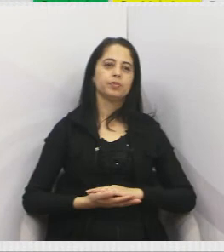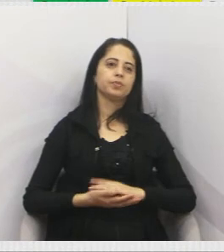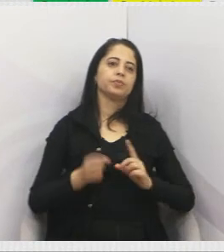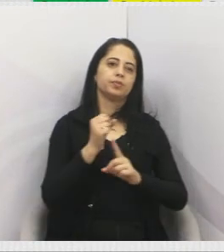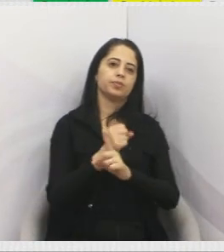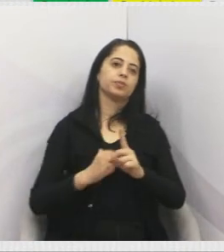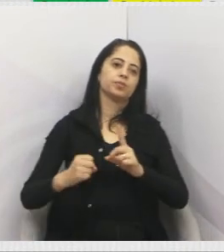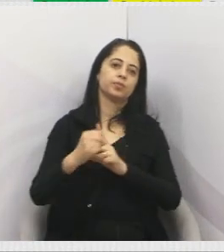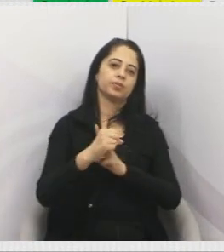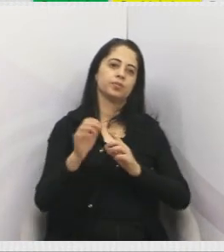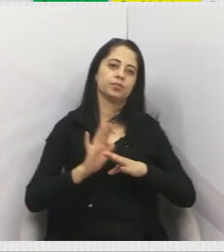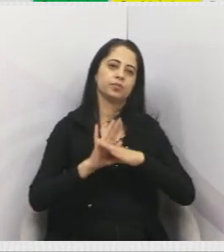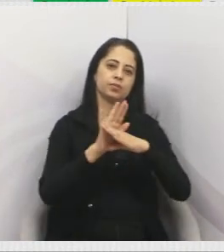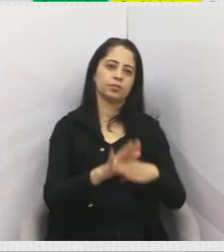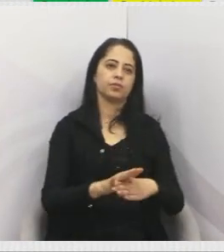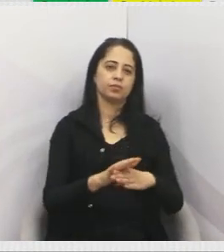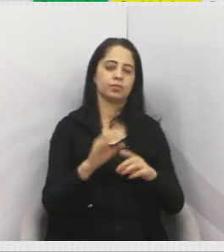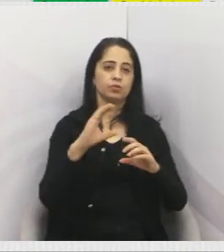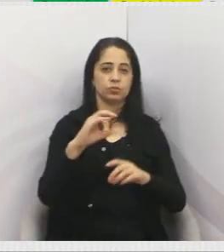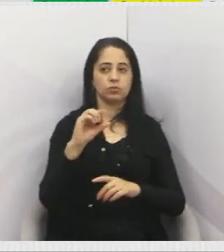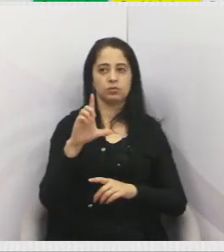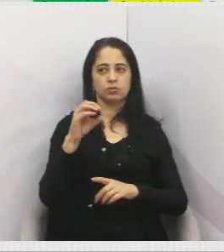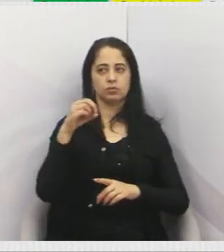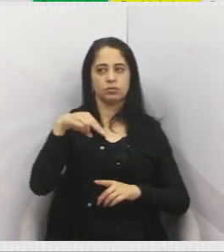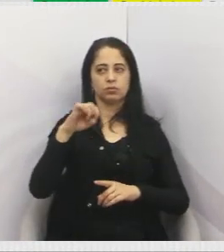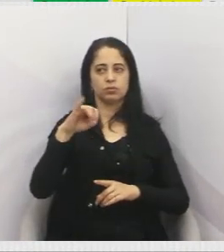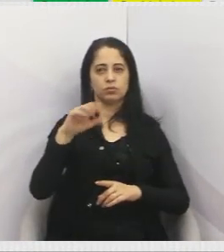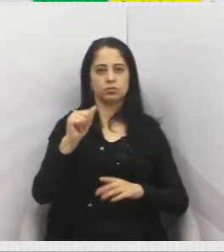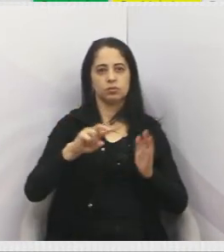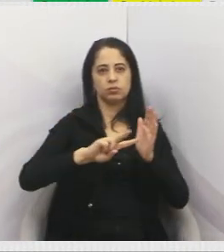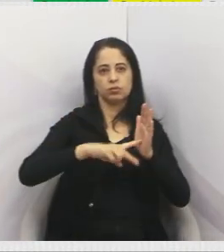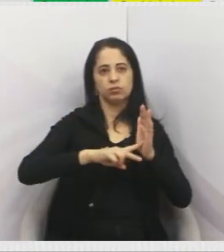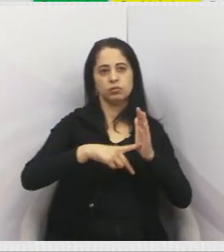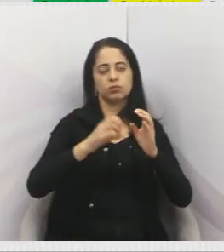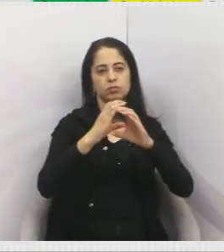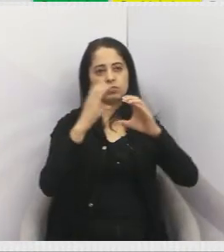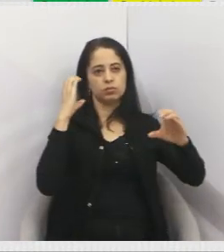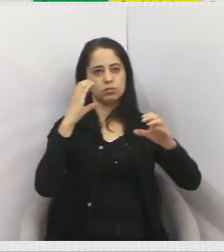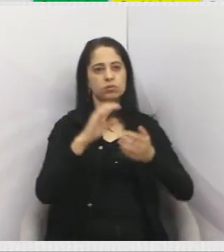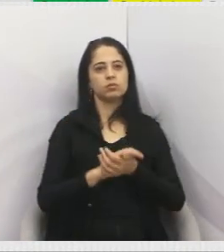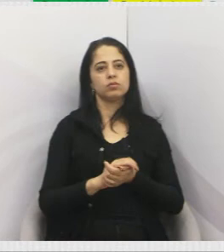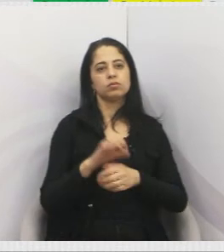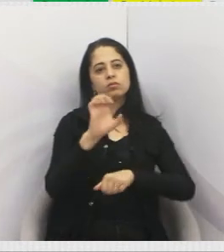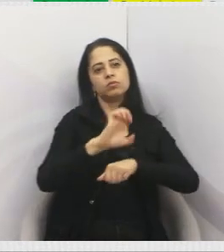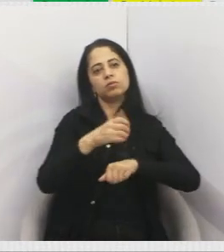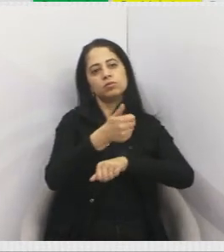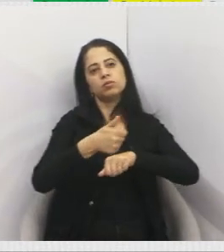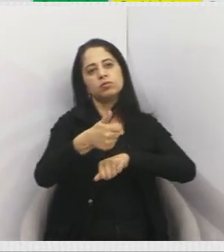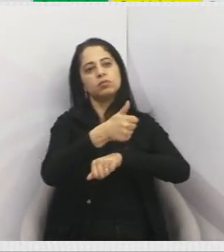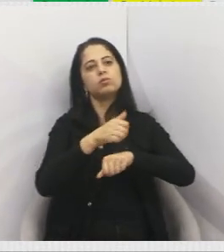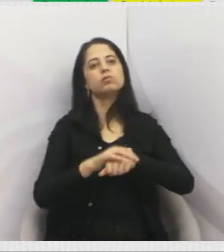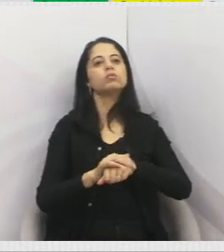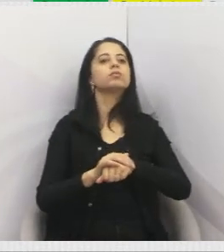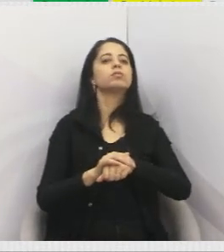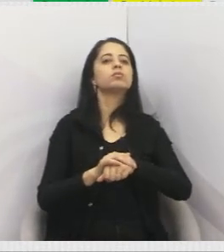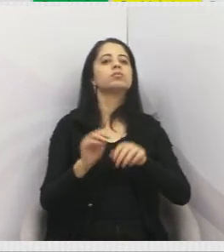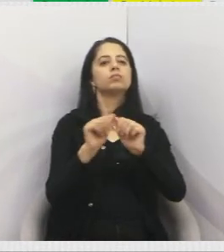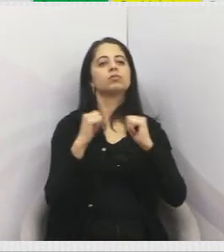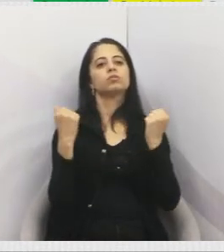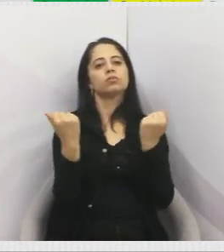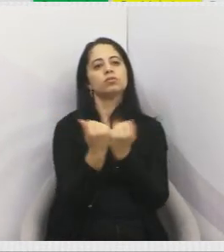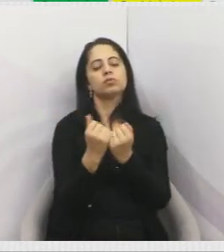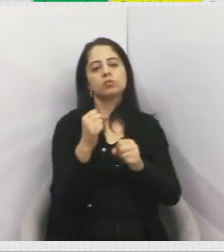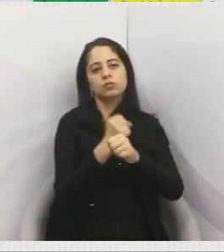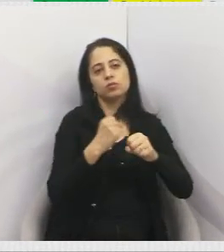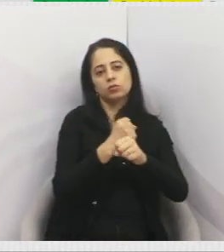Movimentos populares, moradores do Jardim Colônia, entidades de classe, Sindicato dos Engenheiros, empresas ou entidades profissionais, Associação das